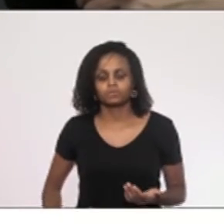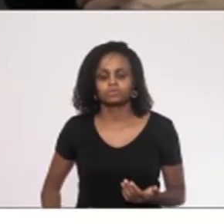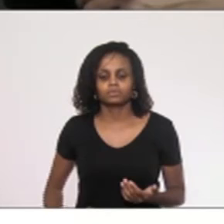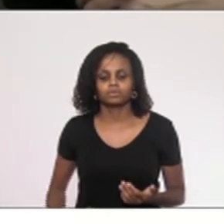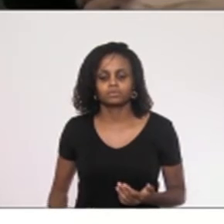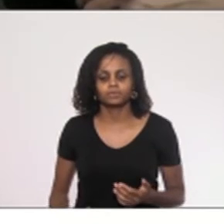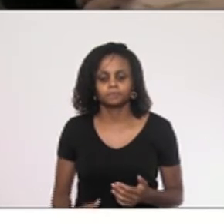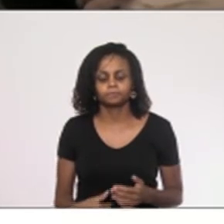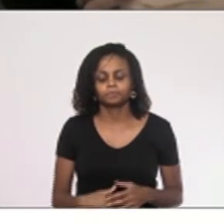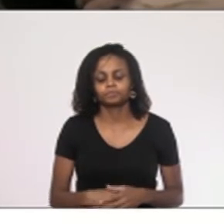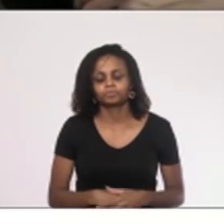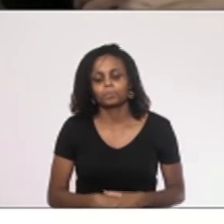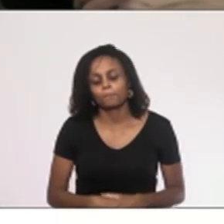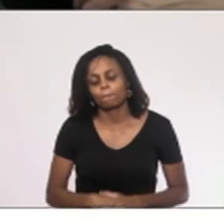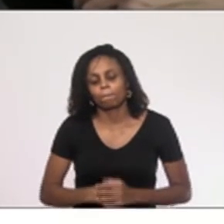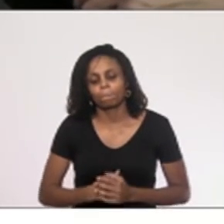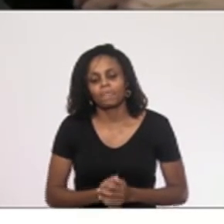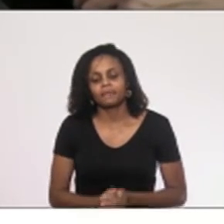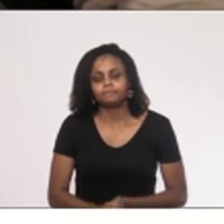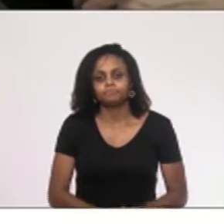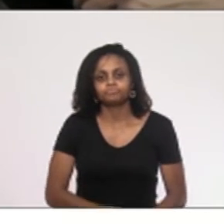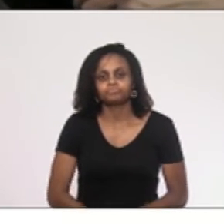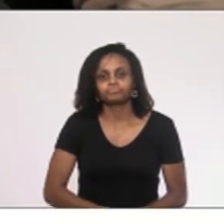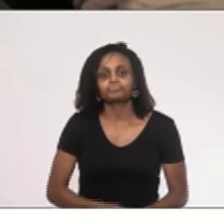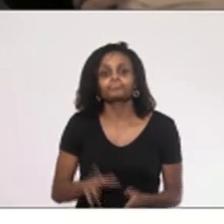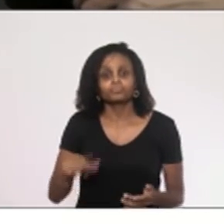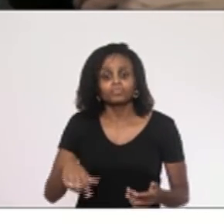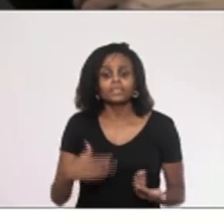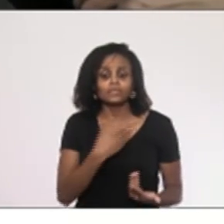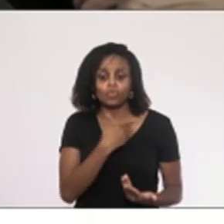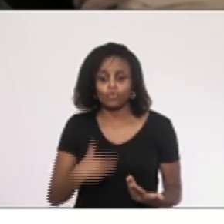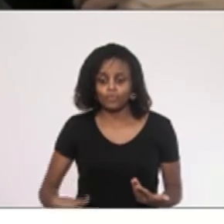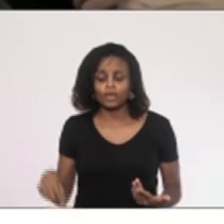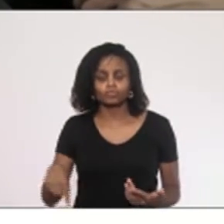deste governo, que tem se apresentado com toda dificuldade,